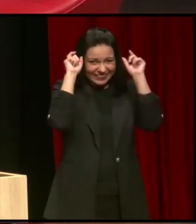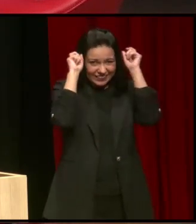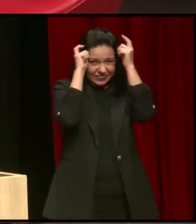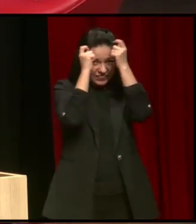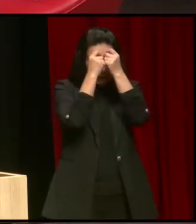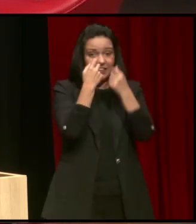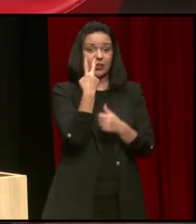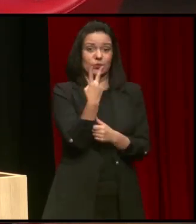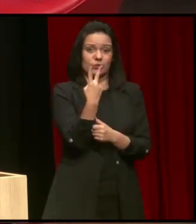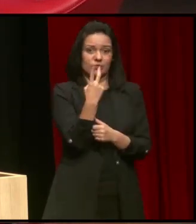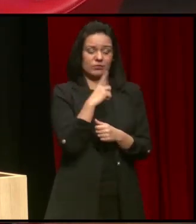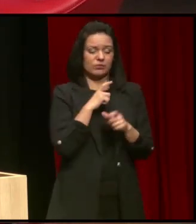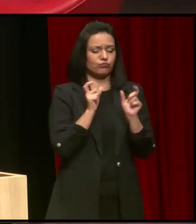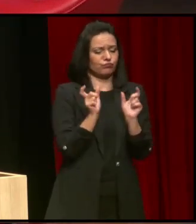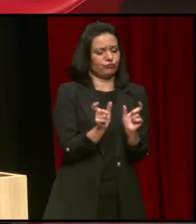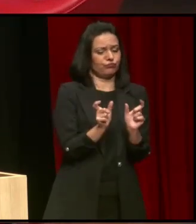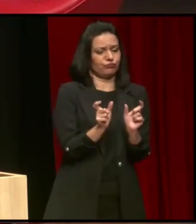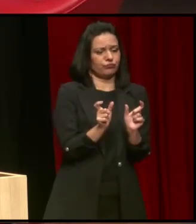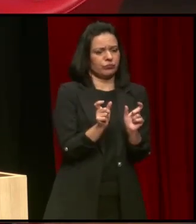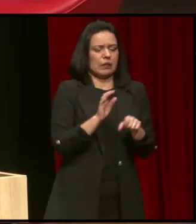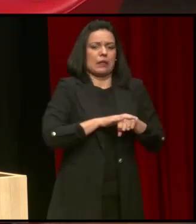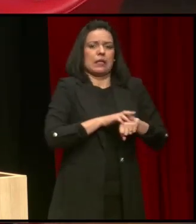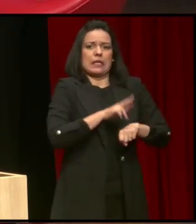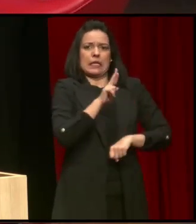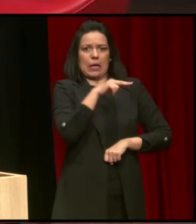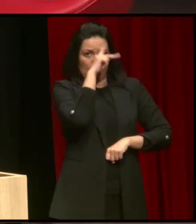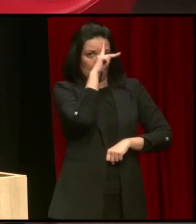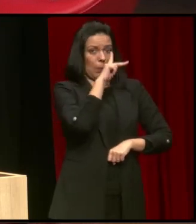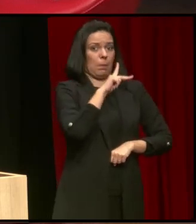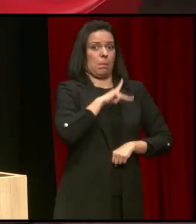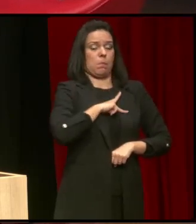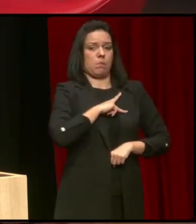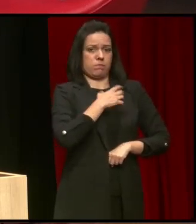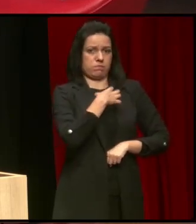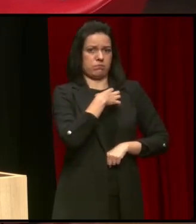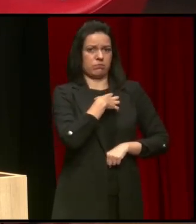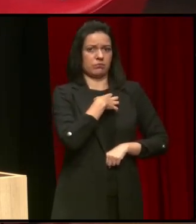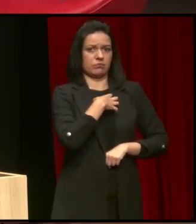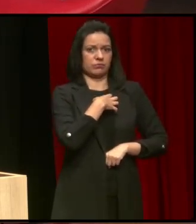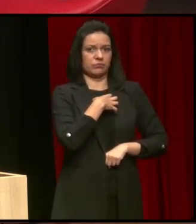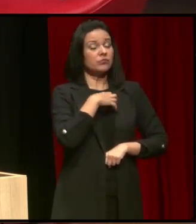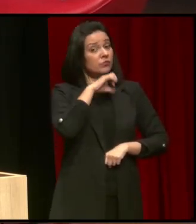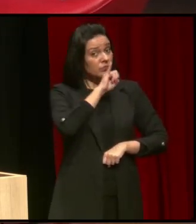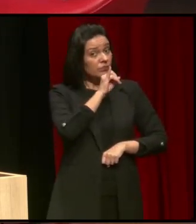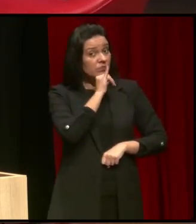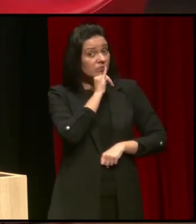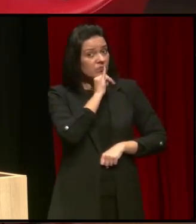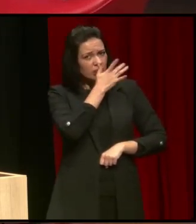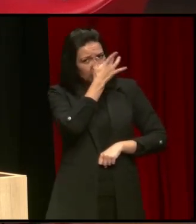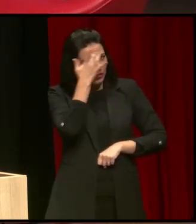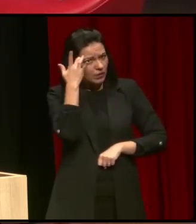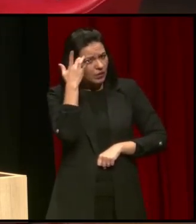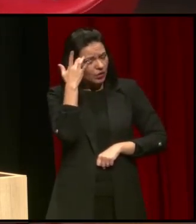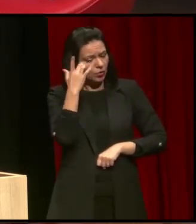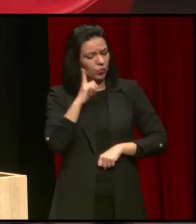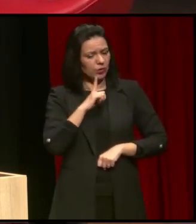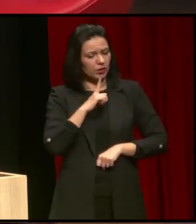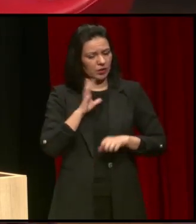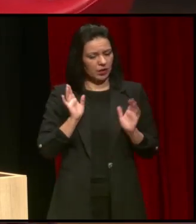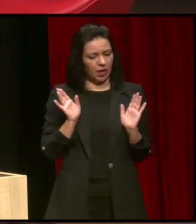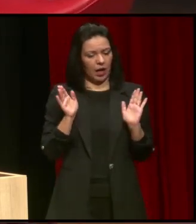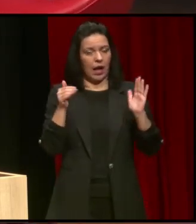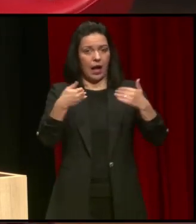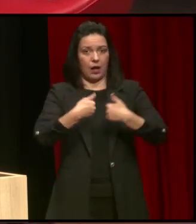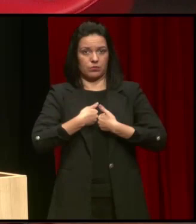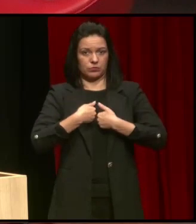que tem a sua própria lei, ou seja, ela trabalha independentemente. Uma pessoa autista, ela é uma pessoa que está dentro